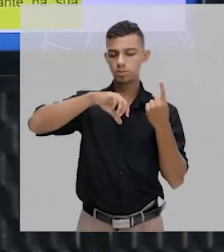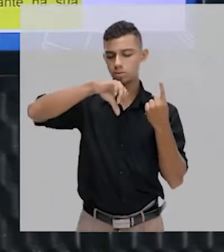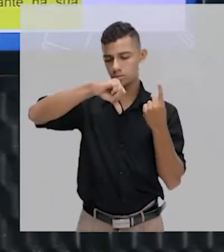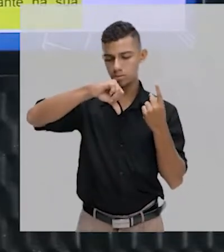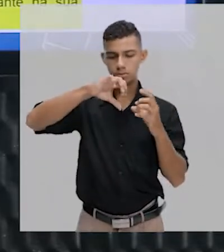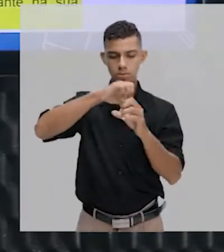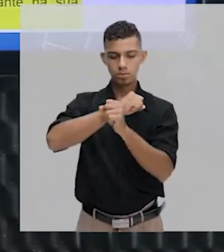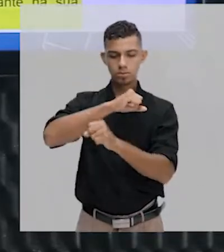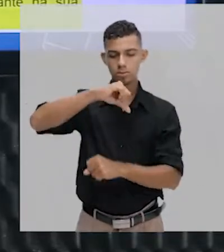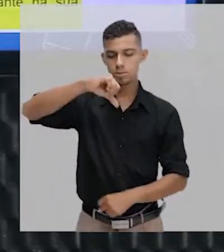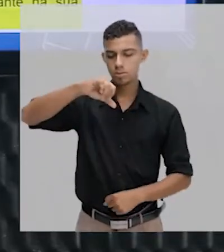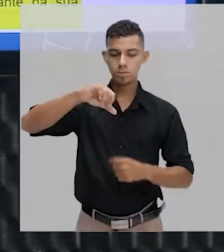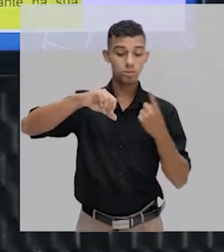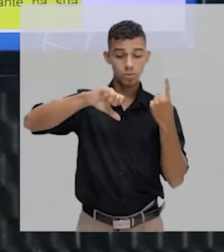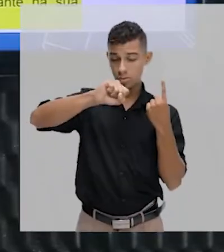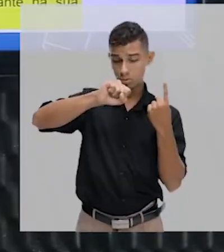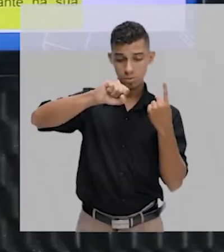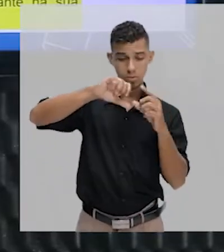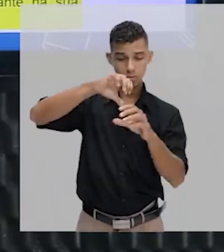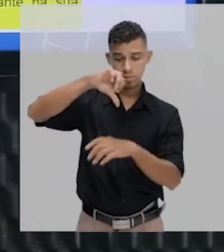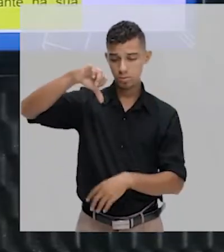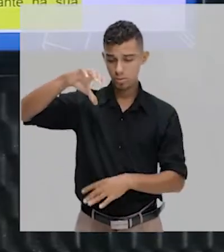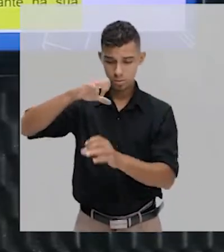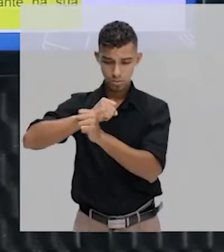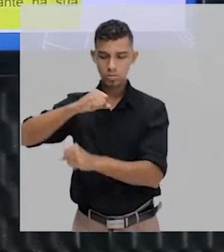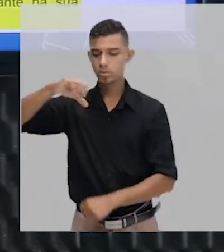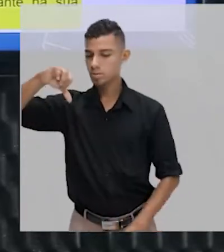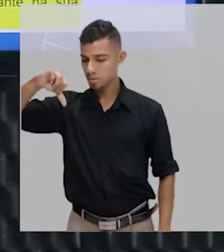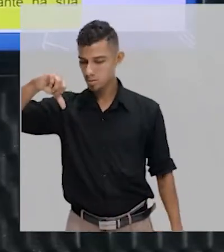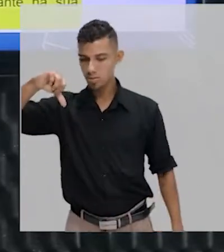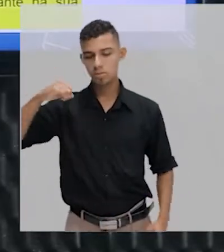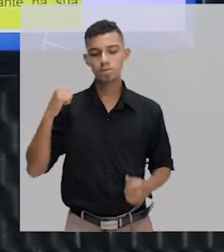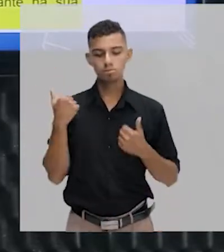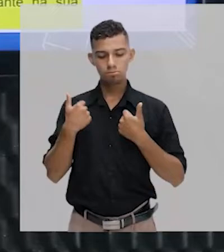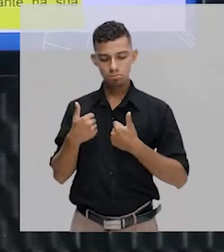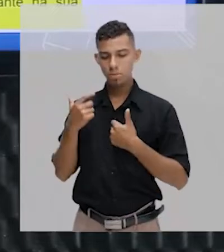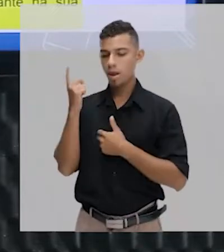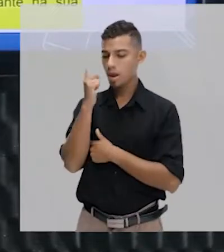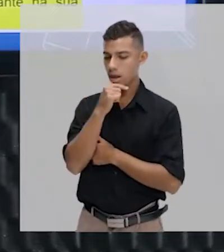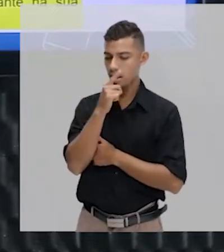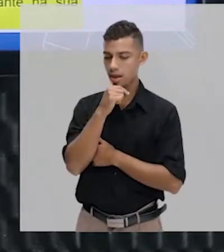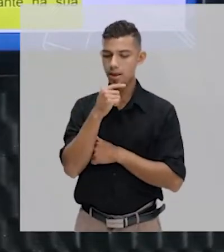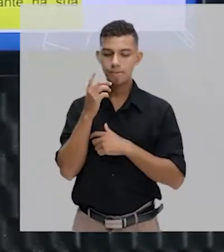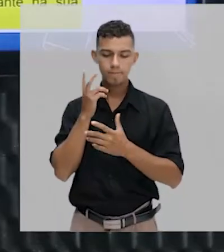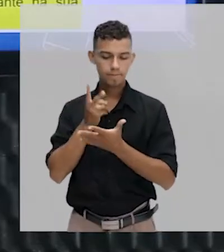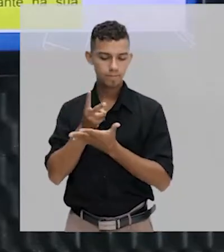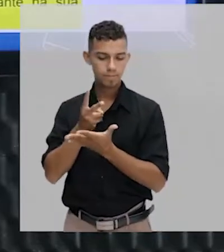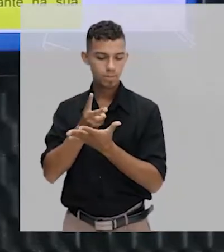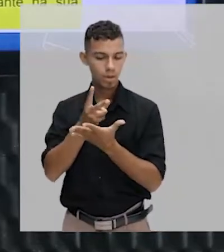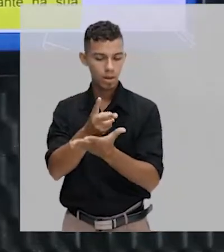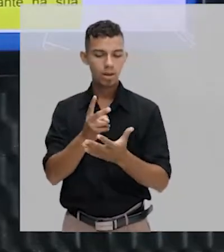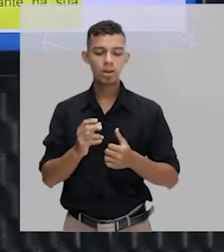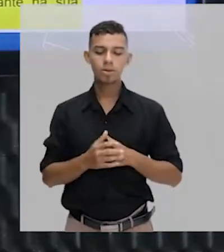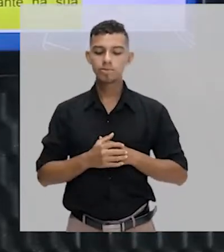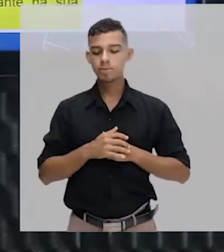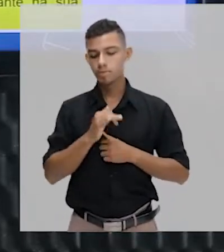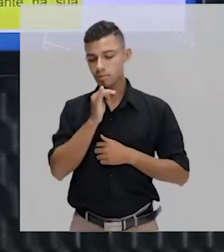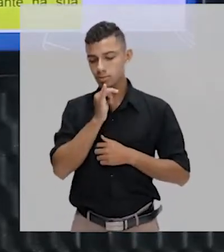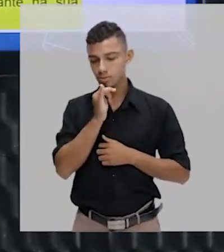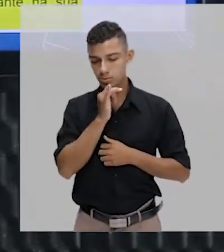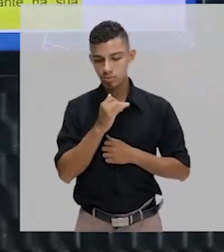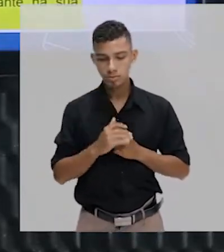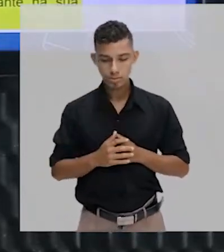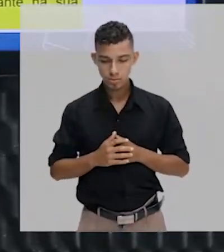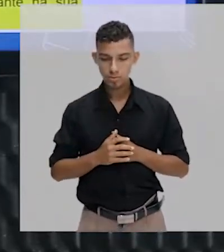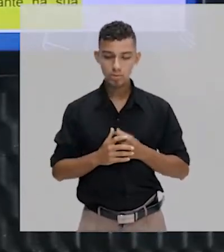do nosso produto, que é a substância água. Essa proporção ela vai se manter constante. Então, em vez de 1